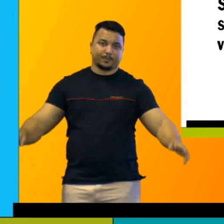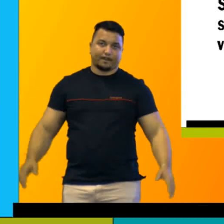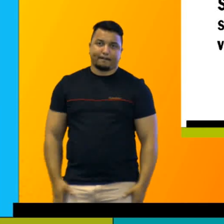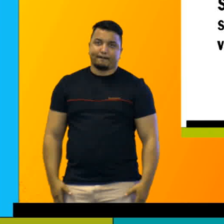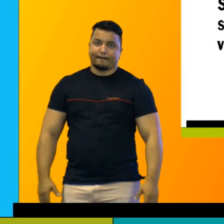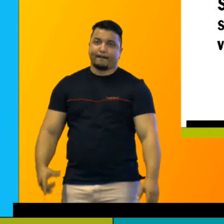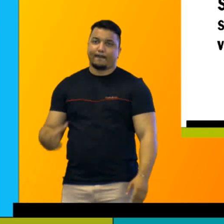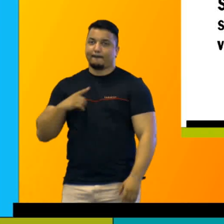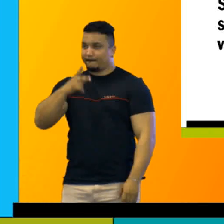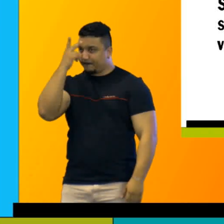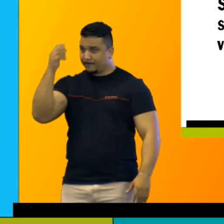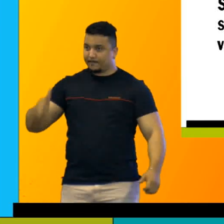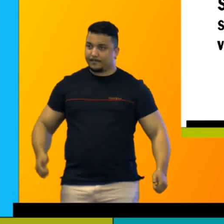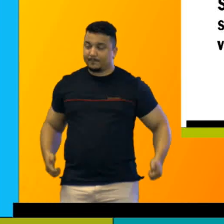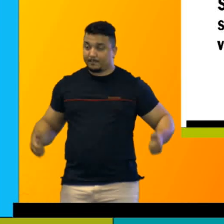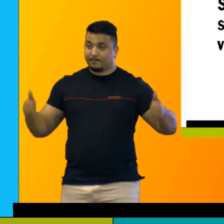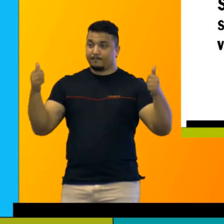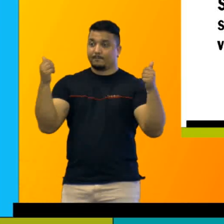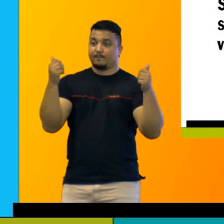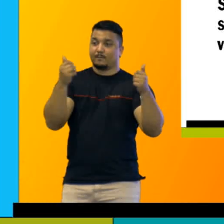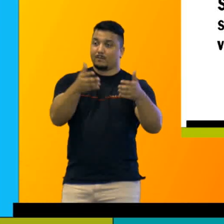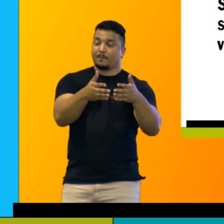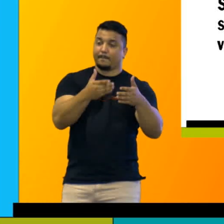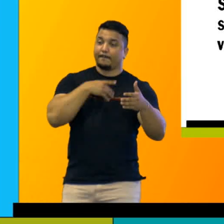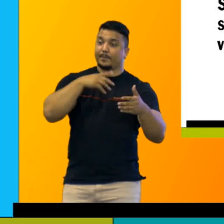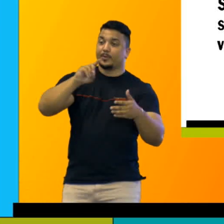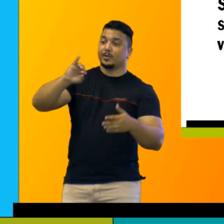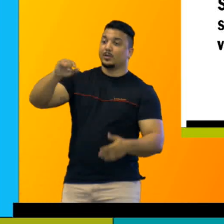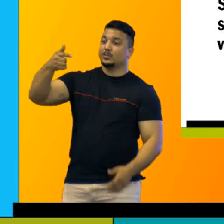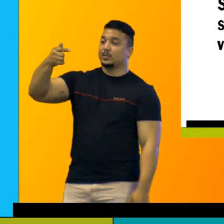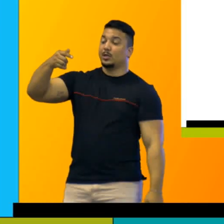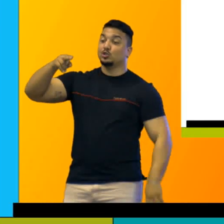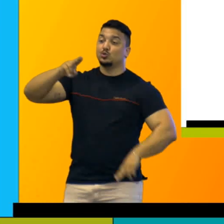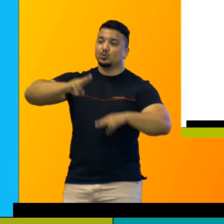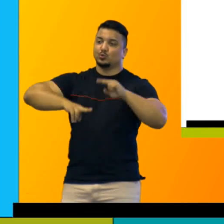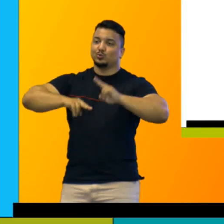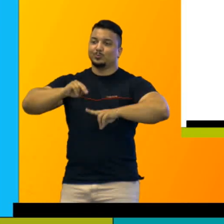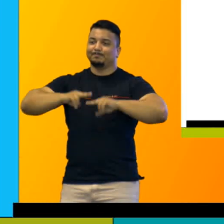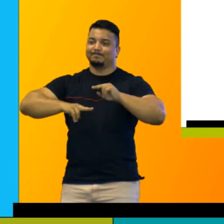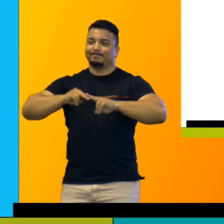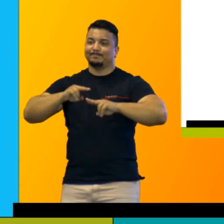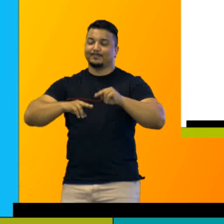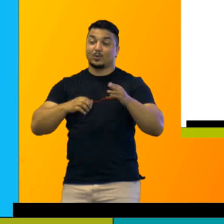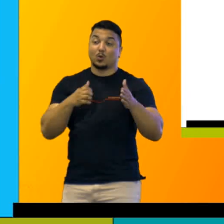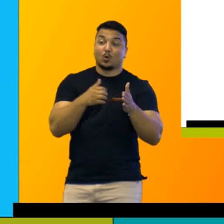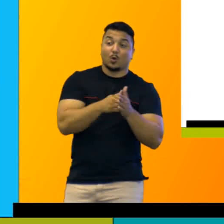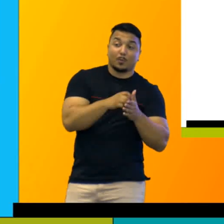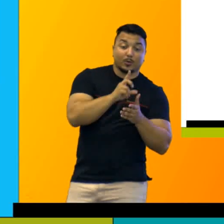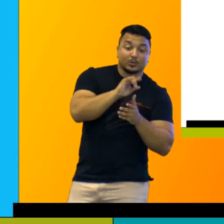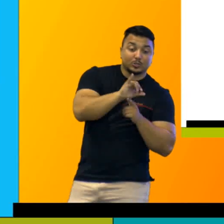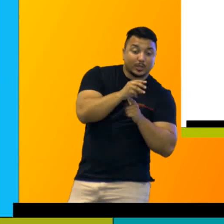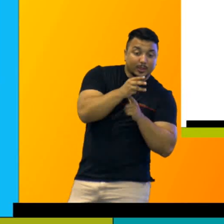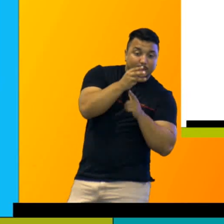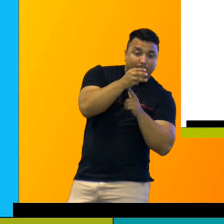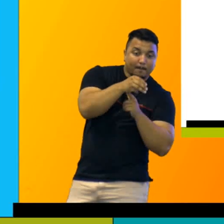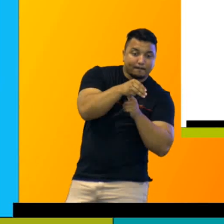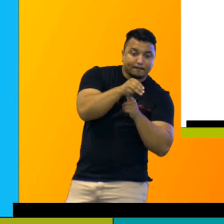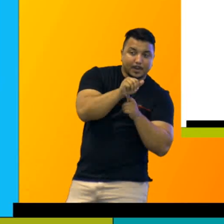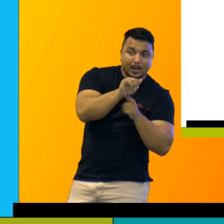O investidor vendeu suas ações em 7 de junho. Opa! Ele comprou lá no dia 3 de maio,